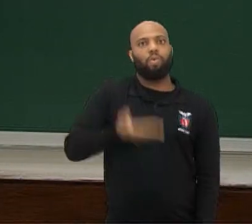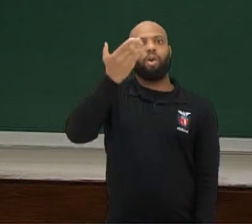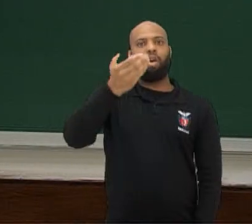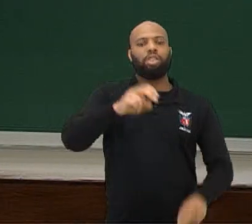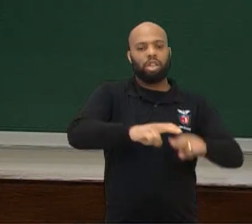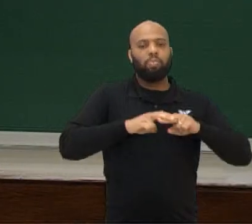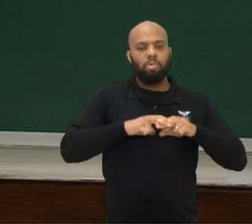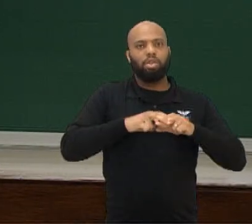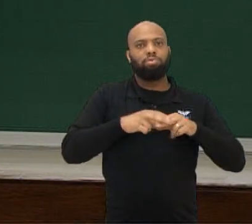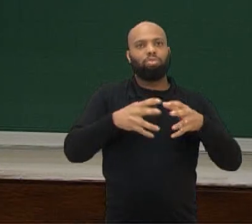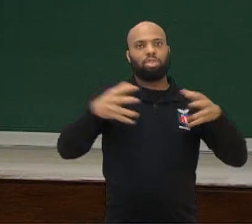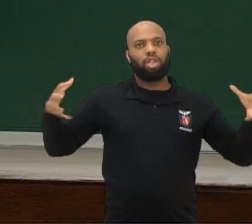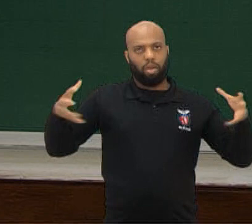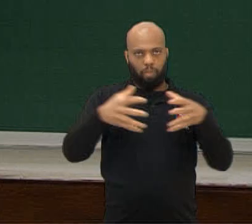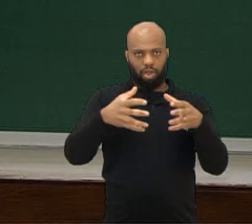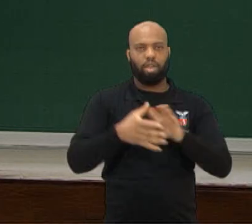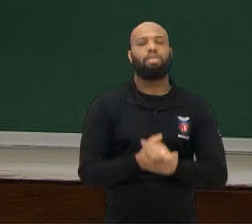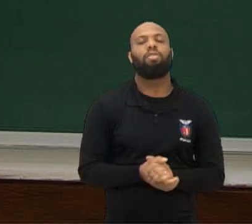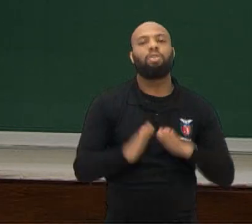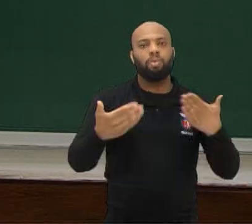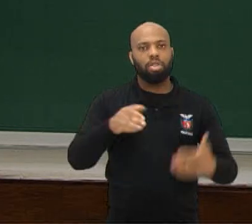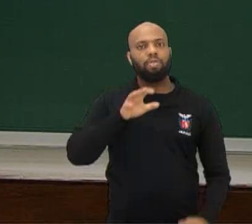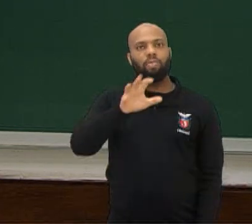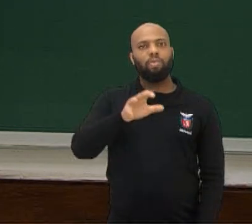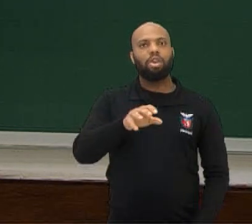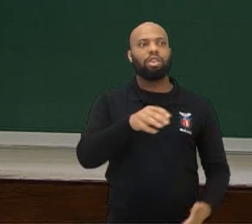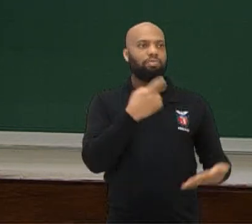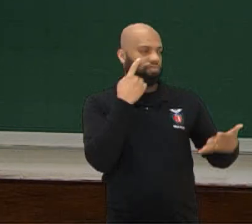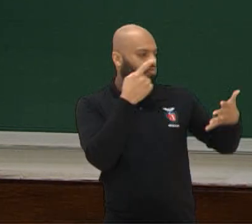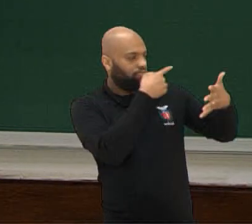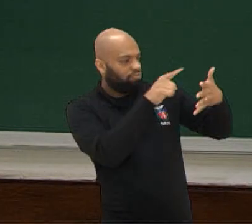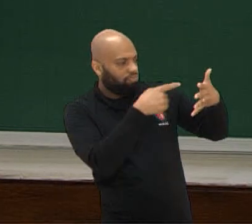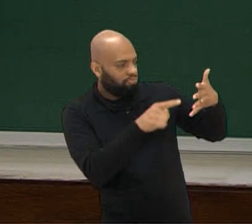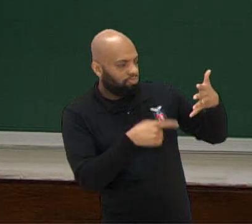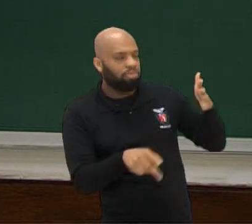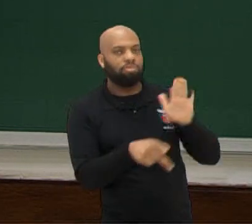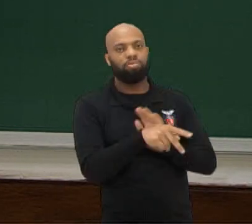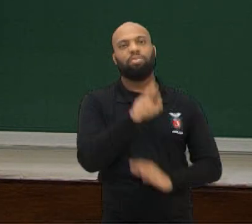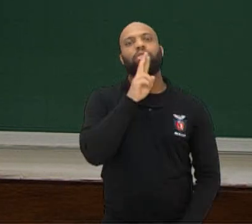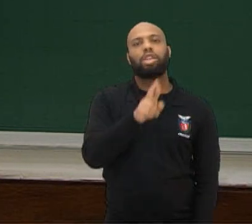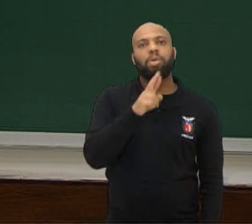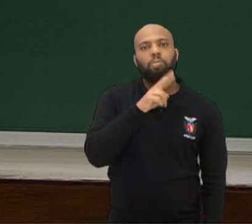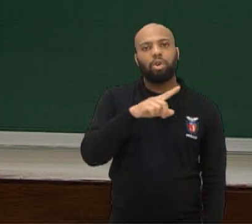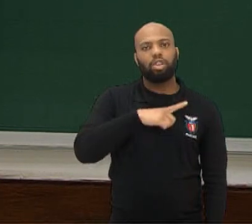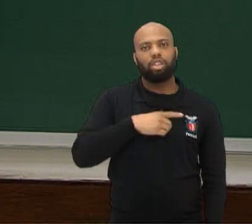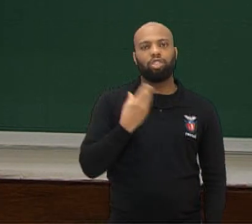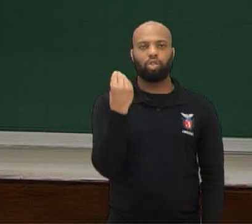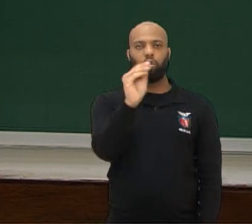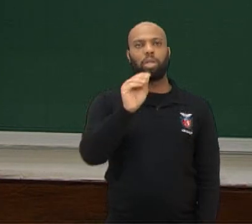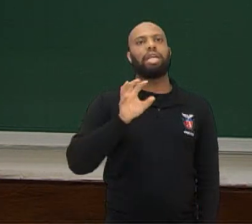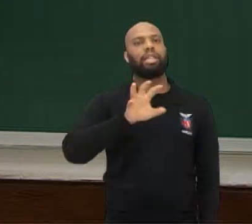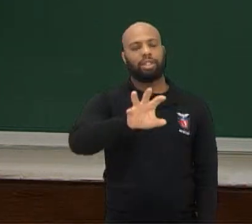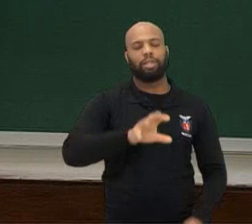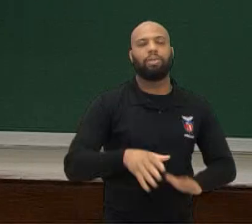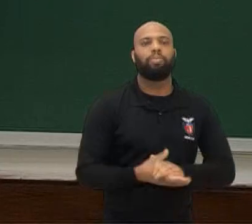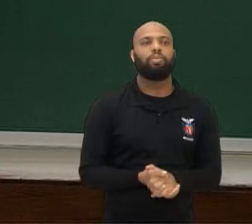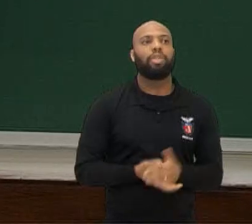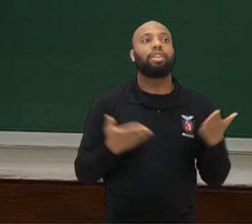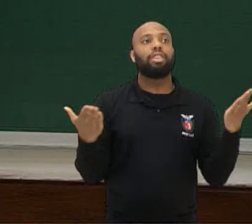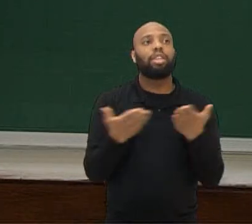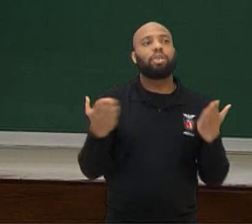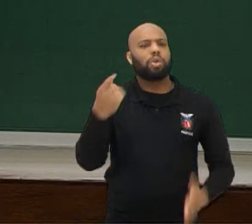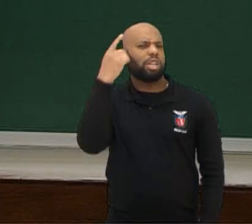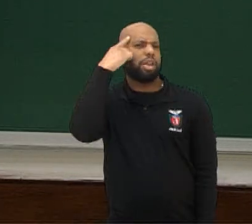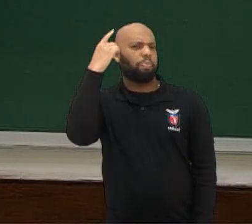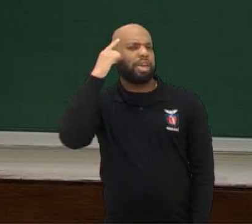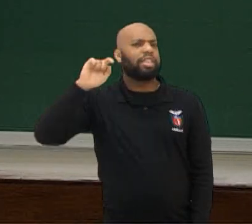tamanho, vamos dizer assim. Certo? Então, está ali a sequência bonitinho da resposta que vocês deveriam ter chegado. Vamos